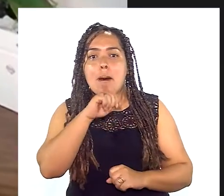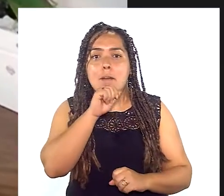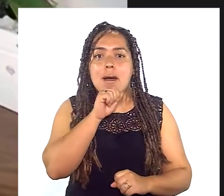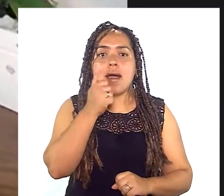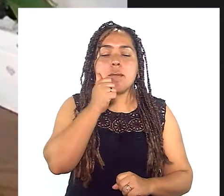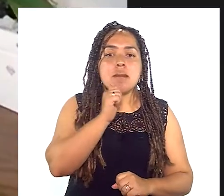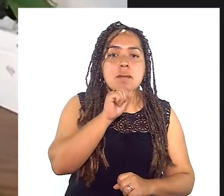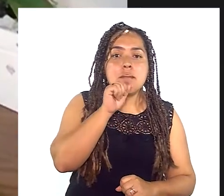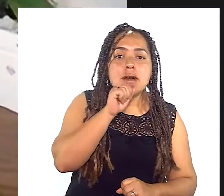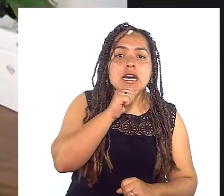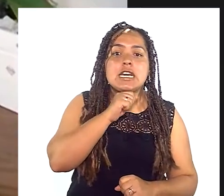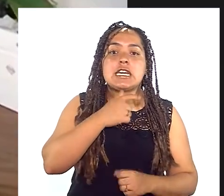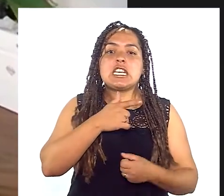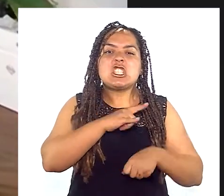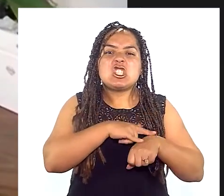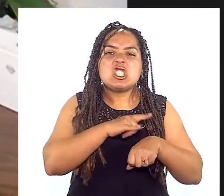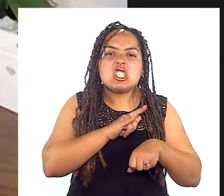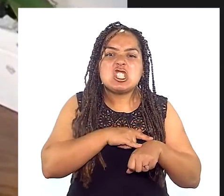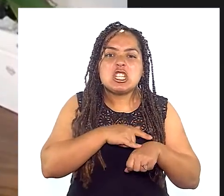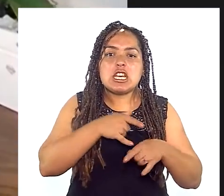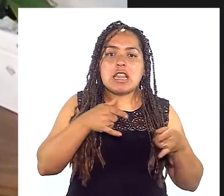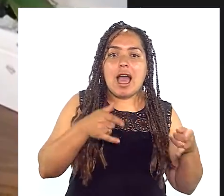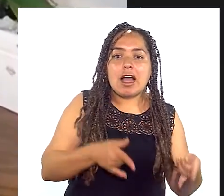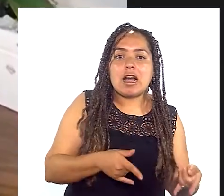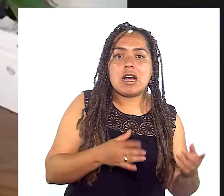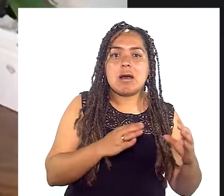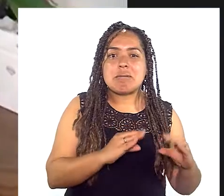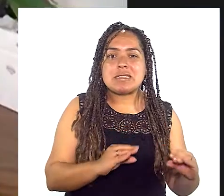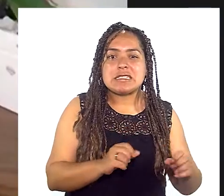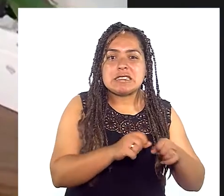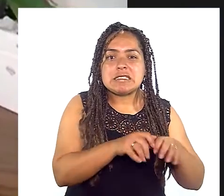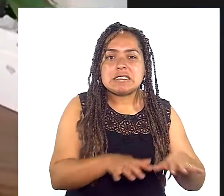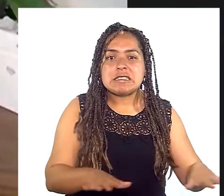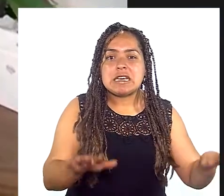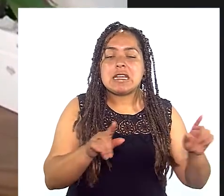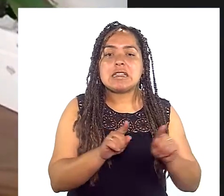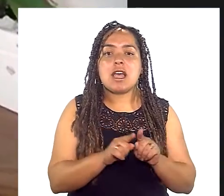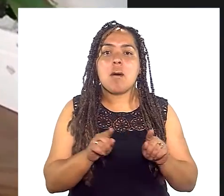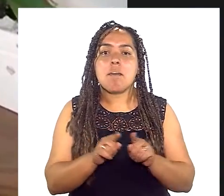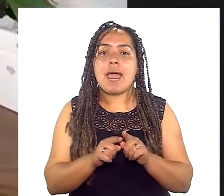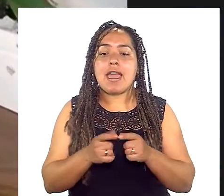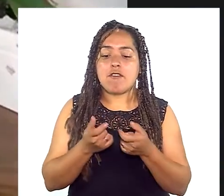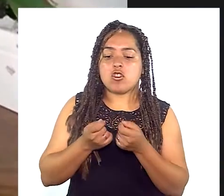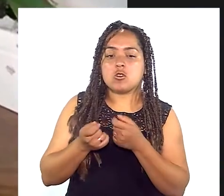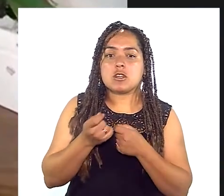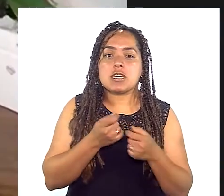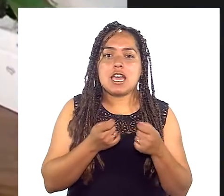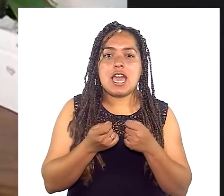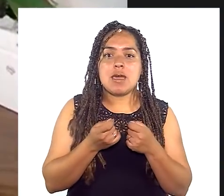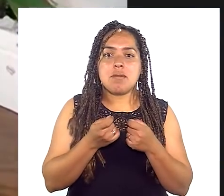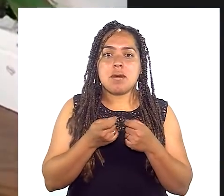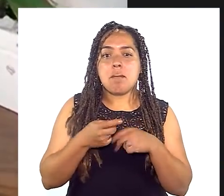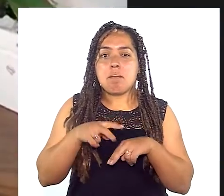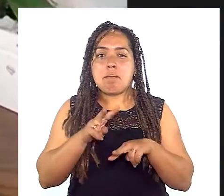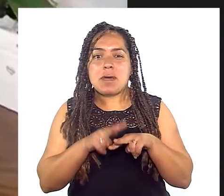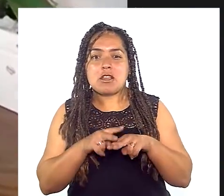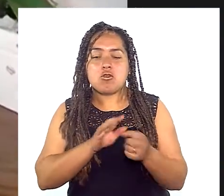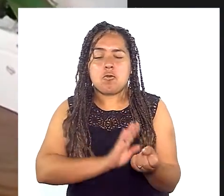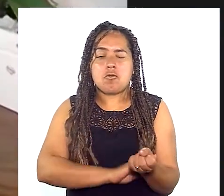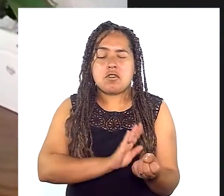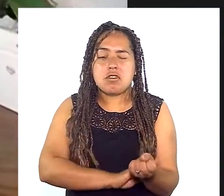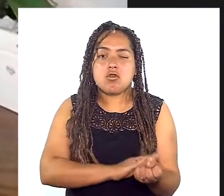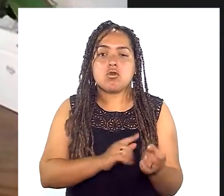unhas, obesidade, justamente porque está mais tempo também nos jogos eletrônicos, então perde um pouco a noção do tempo,